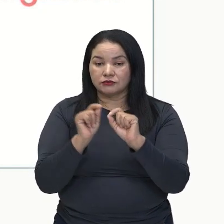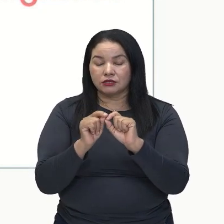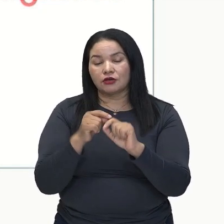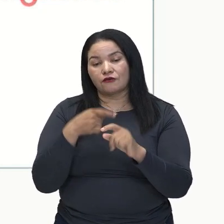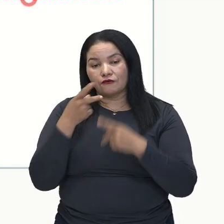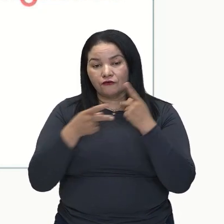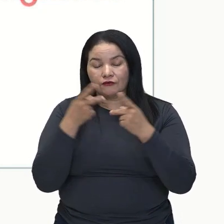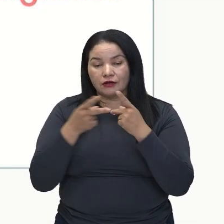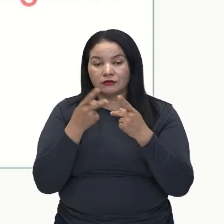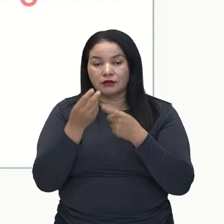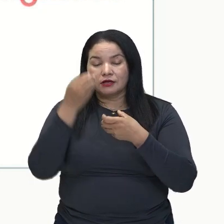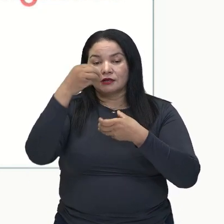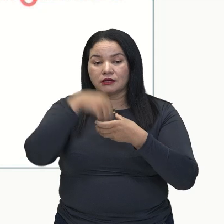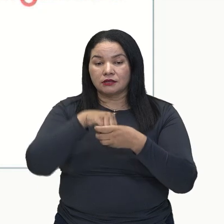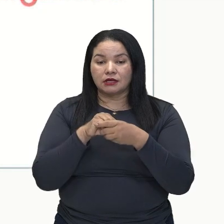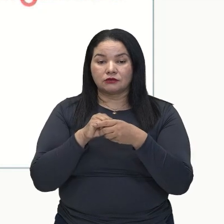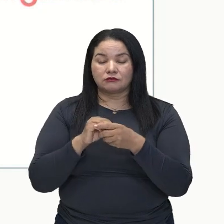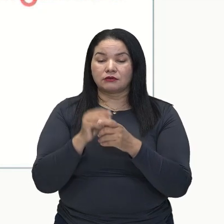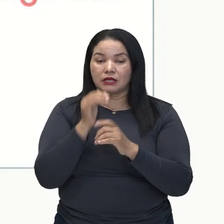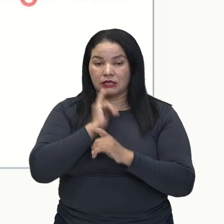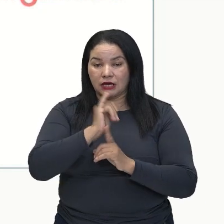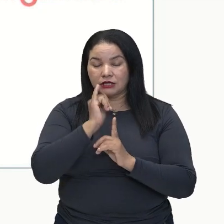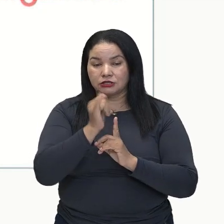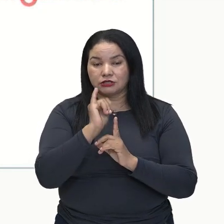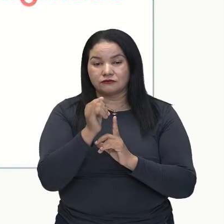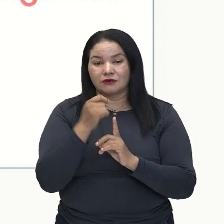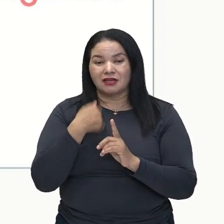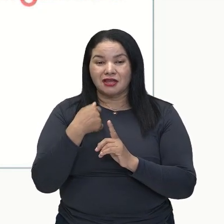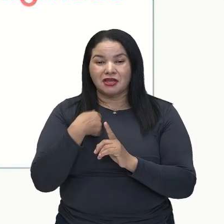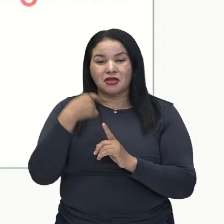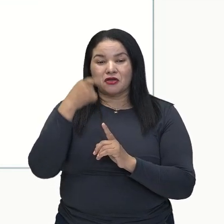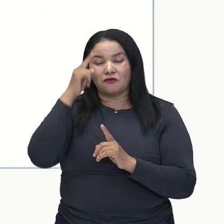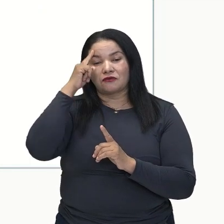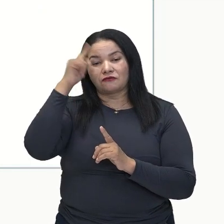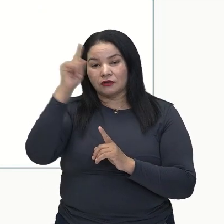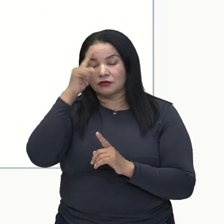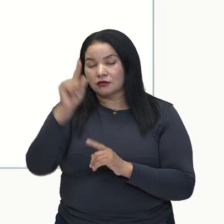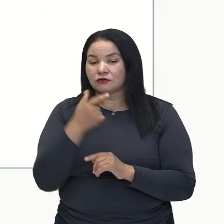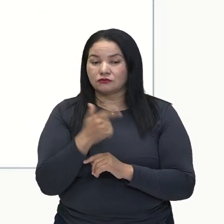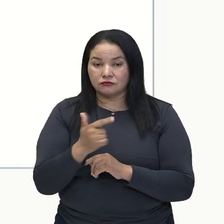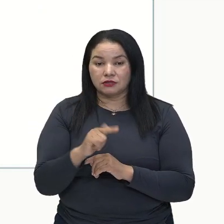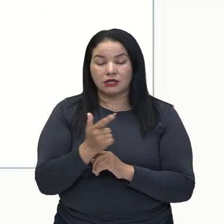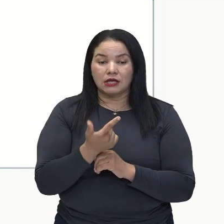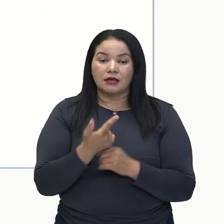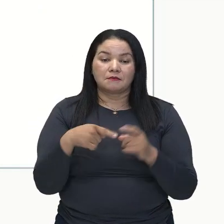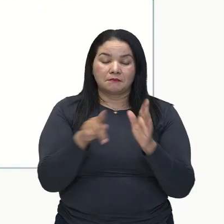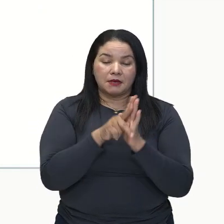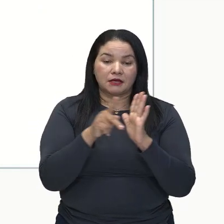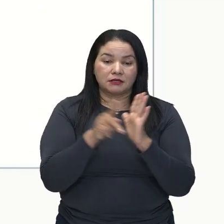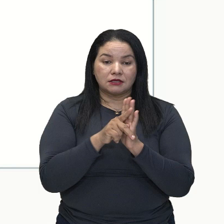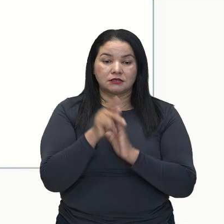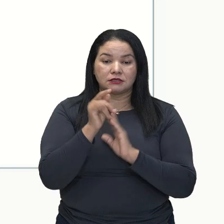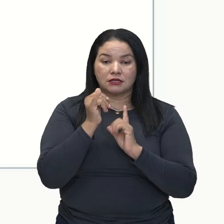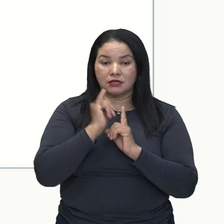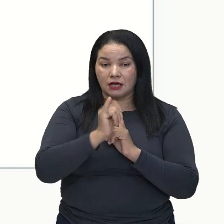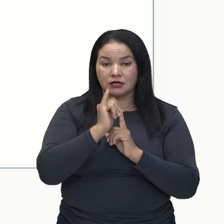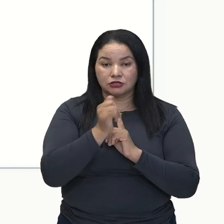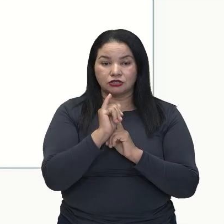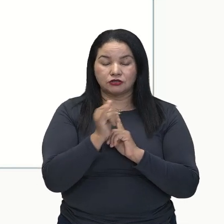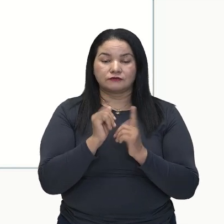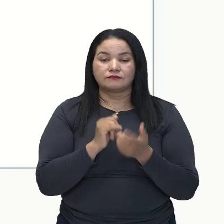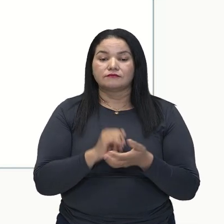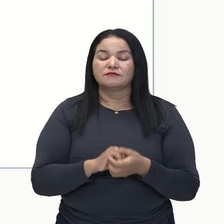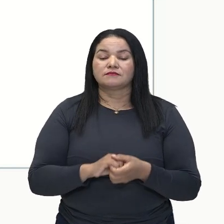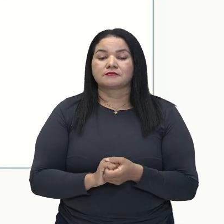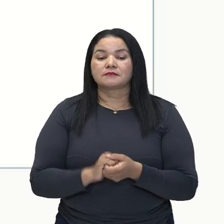na minha narrativa. Eu não estou trazendo isso da minha cabeça, eu estou trazendo porque está lá. Já no último romance do ciclo amazônico, é o amigo